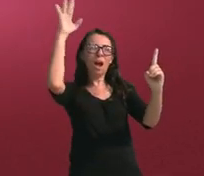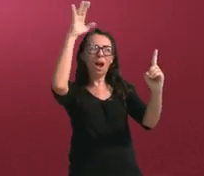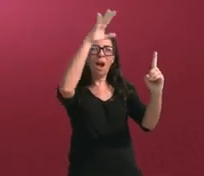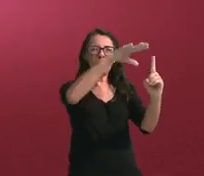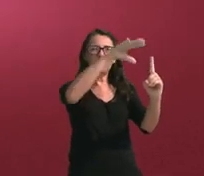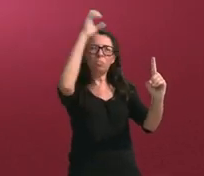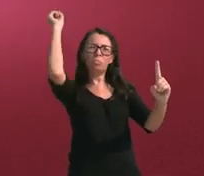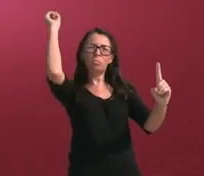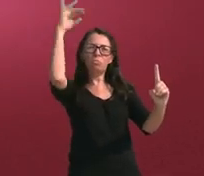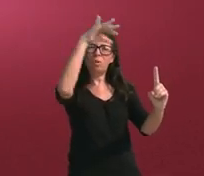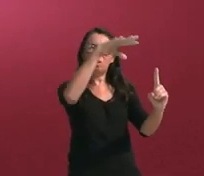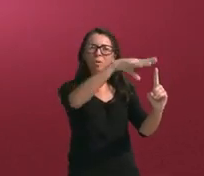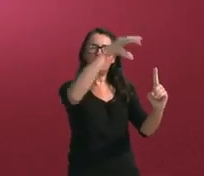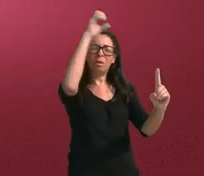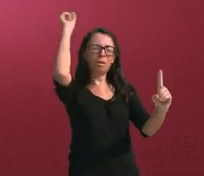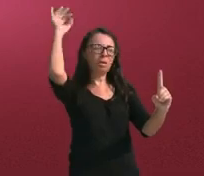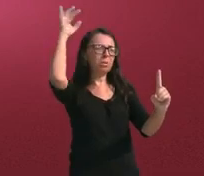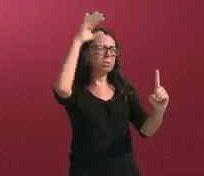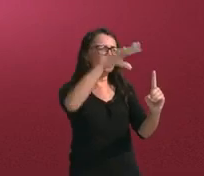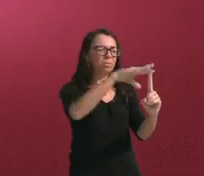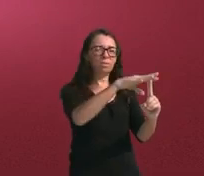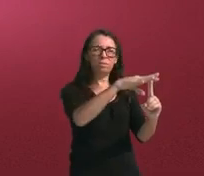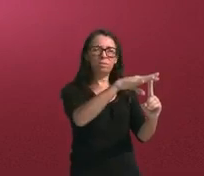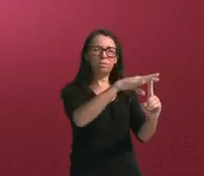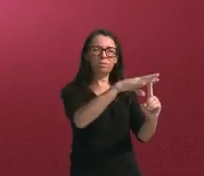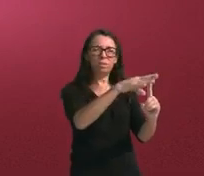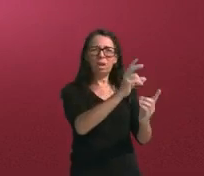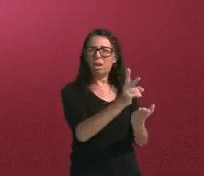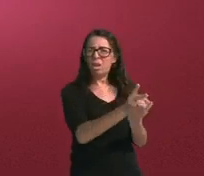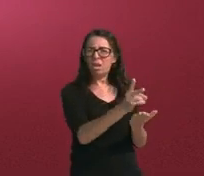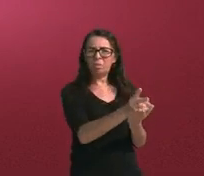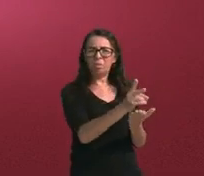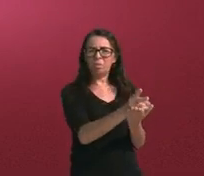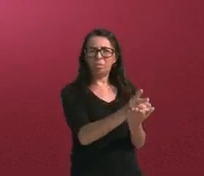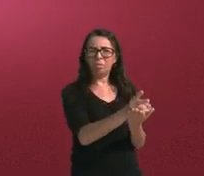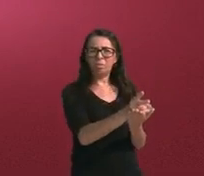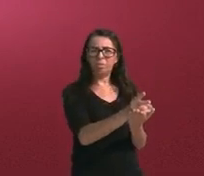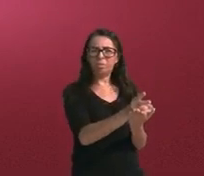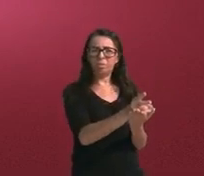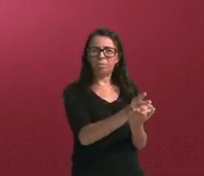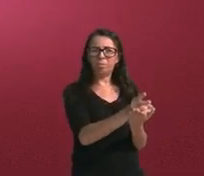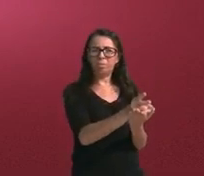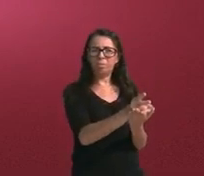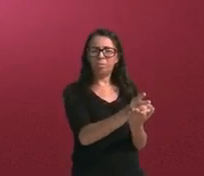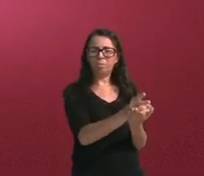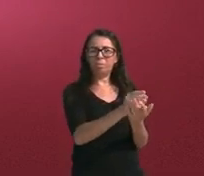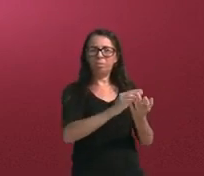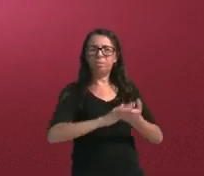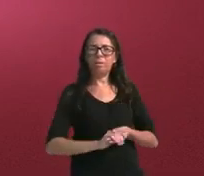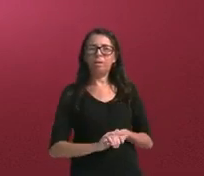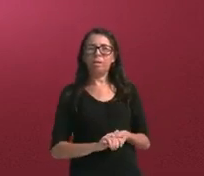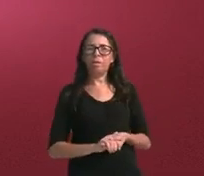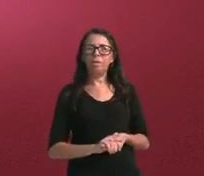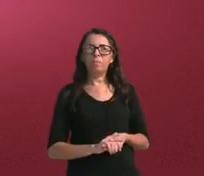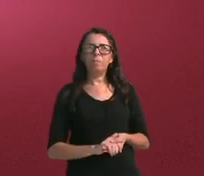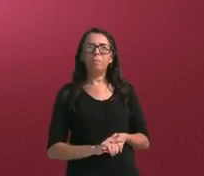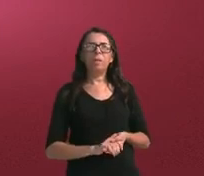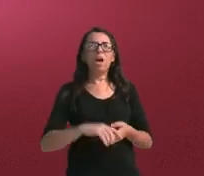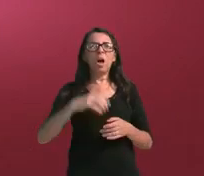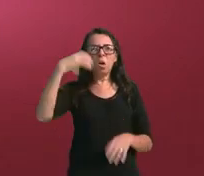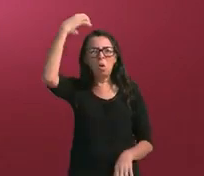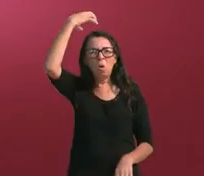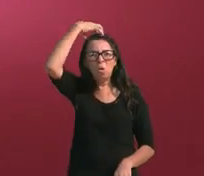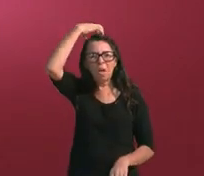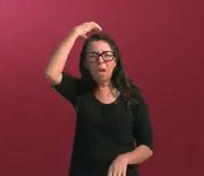profetas e reis, era o mesmo que profetas e reis queriam experimentar e não puderam. Quantos no